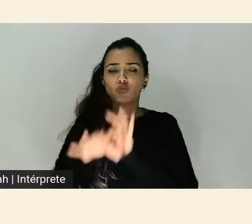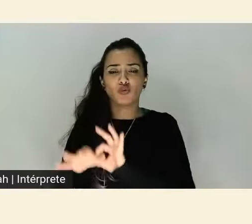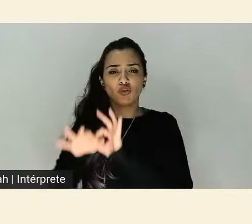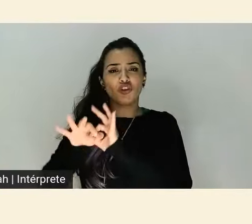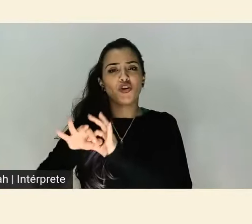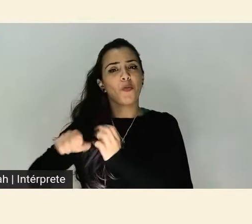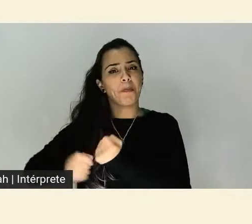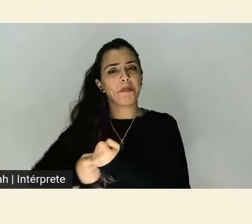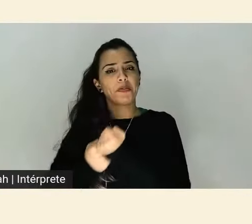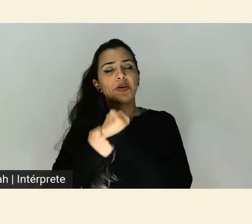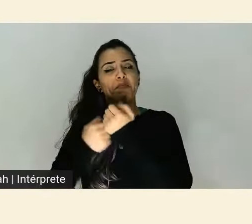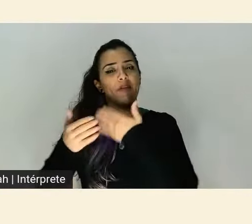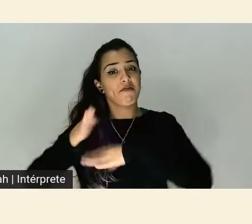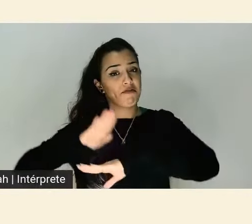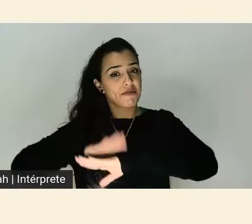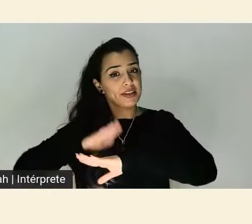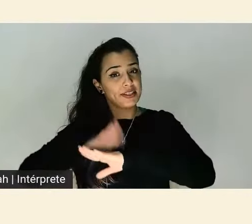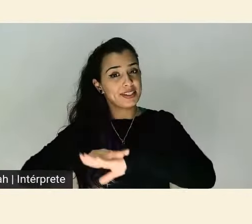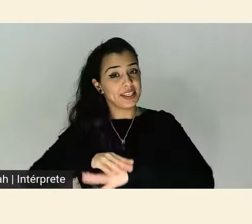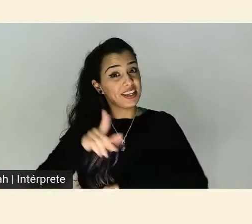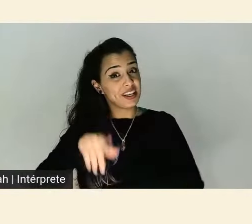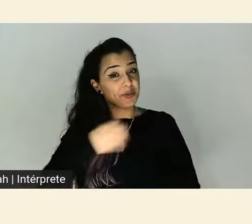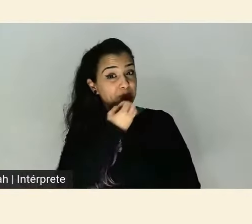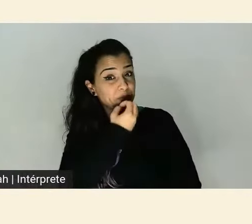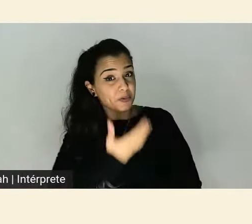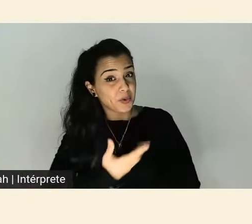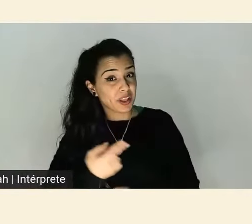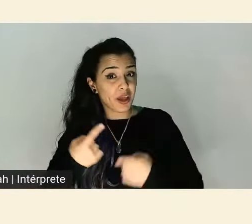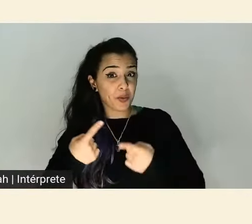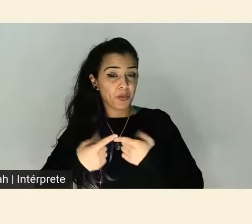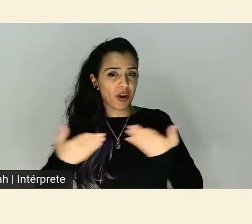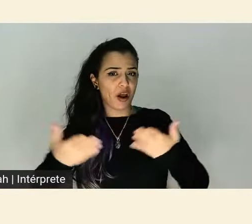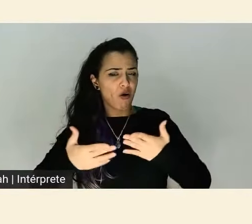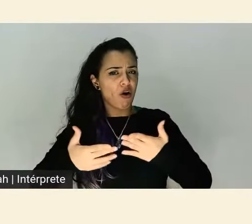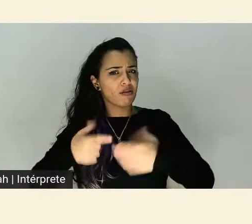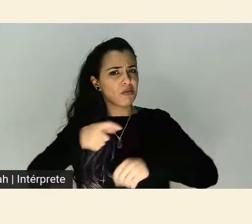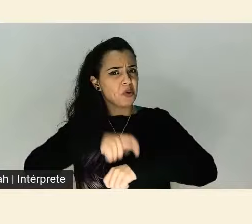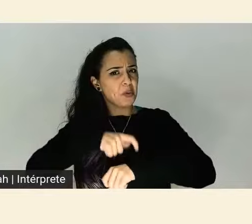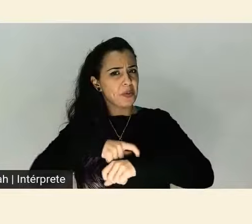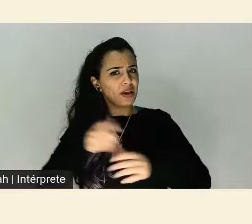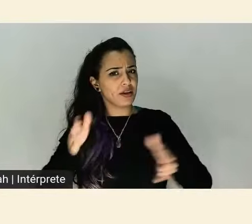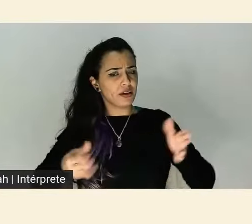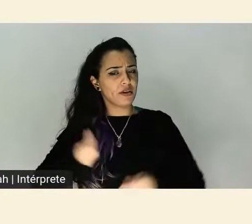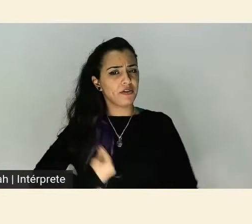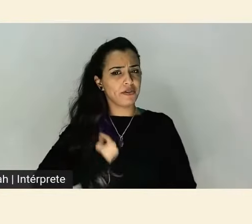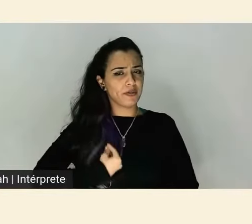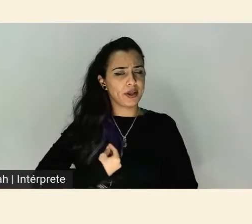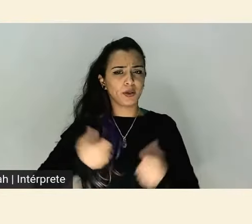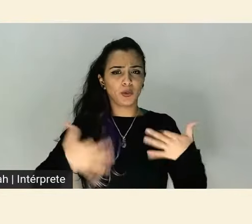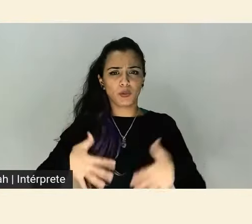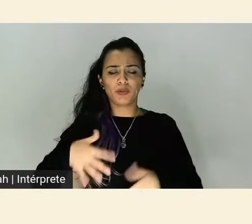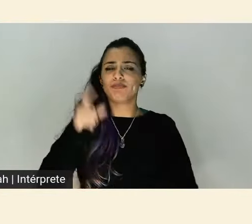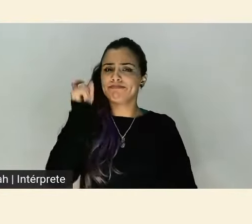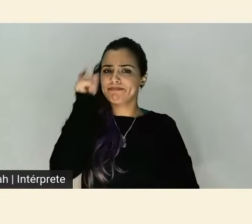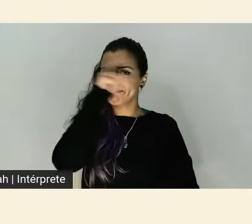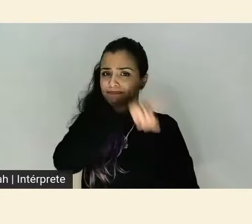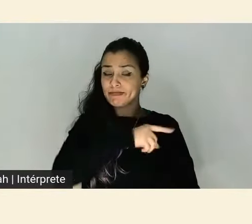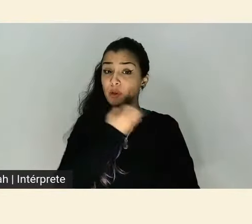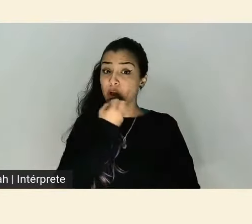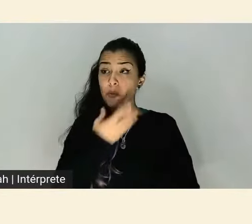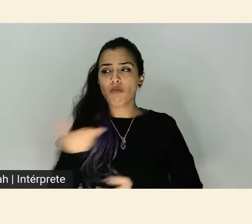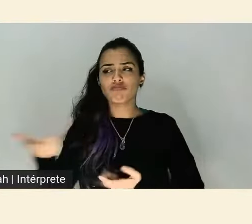nós estamos vivendo, essa possibilidade de reflexão e de ação conjunta entre colegas